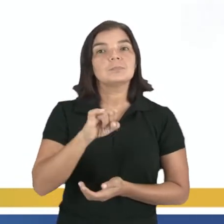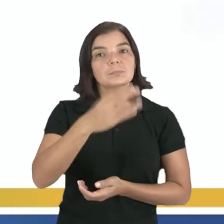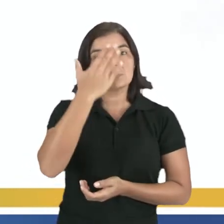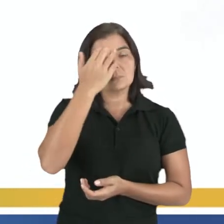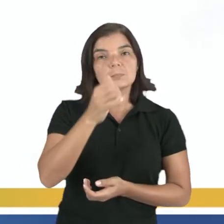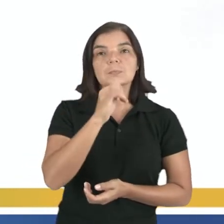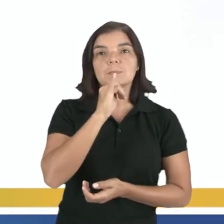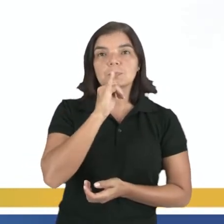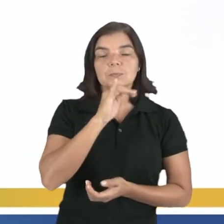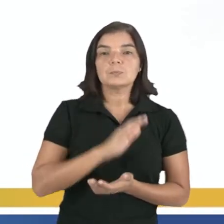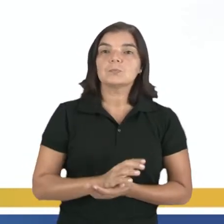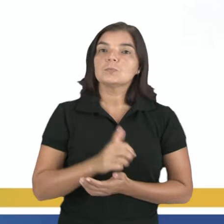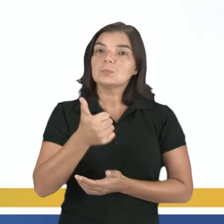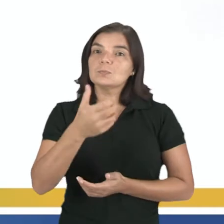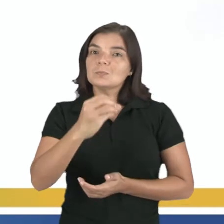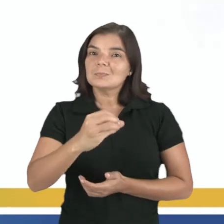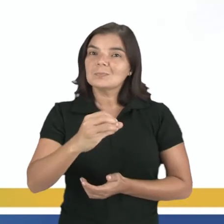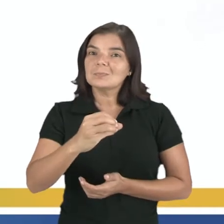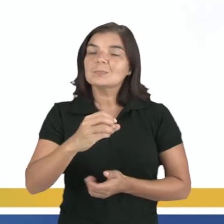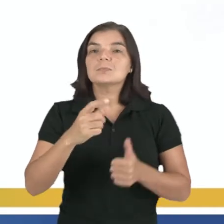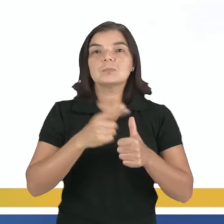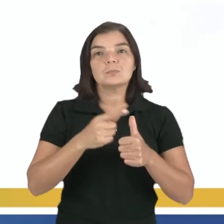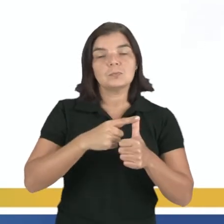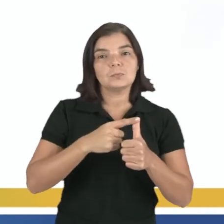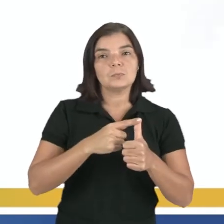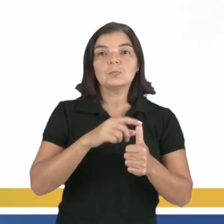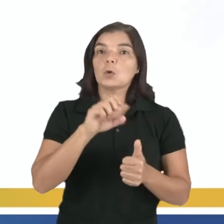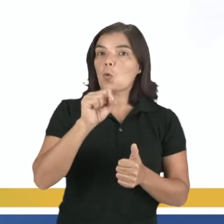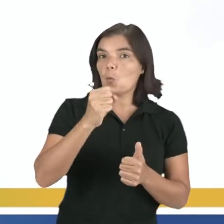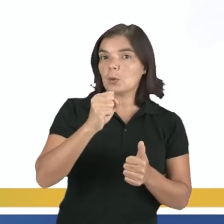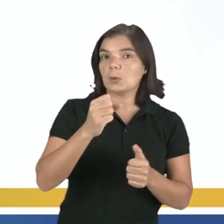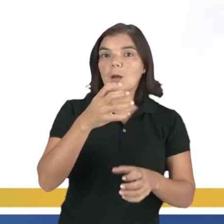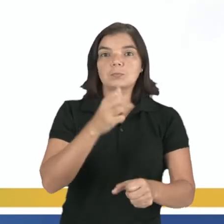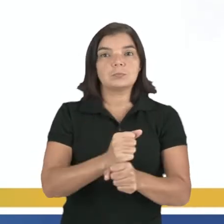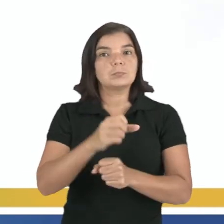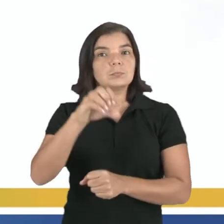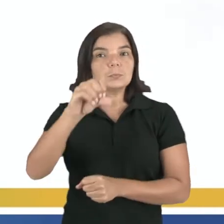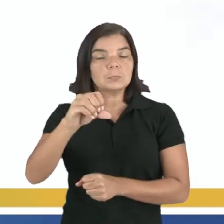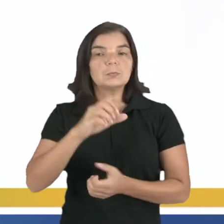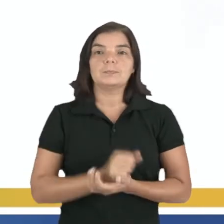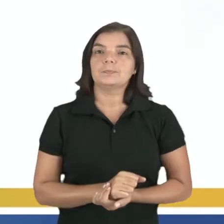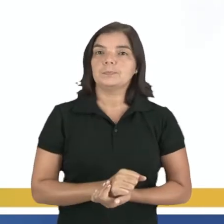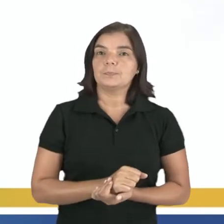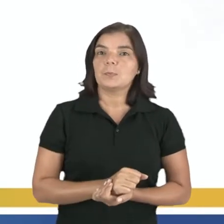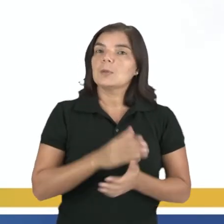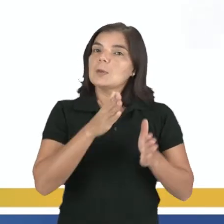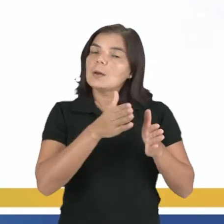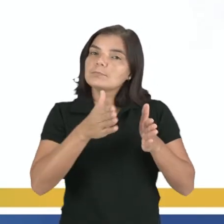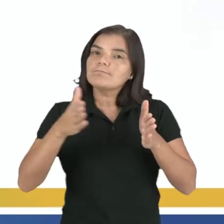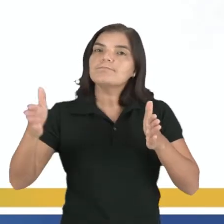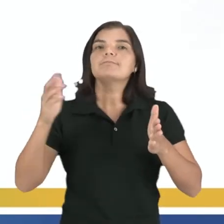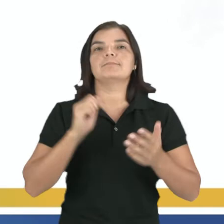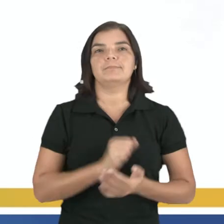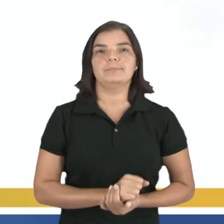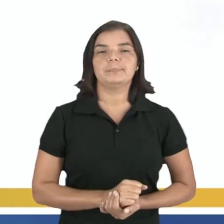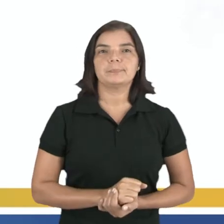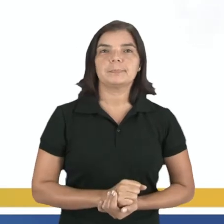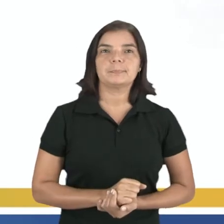saber, por exemplo, quem é o 10º termo, eu vou somar o 8º com o 9º. O 11º, o 9º com o 10º, e assim por